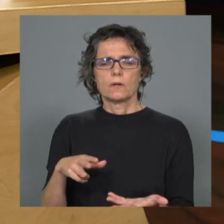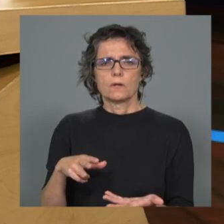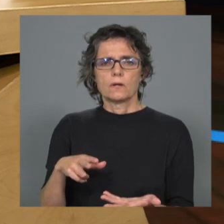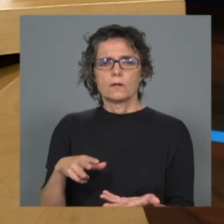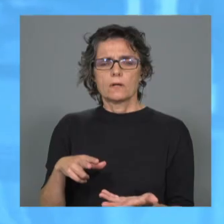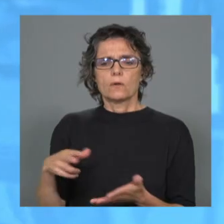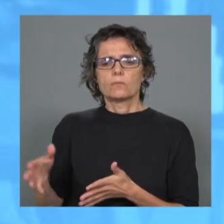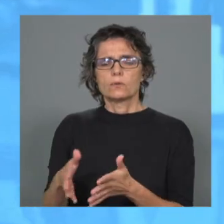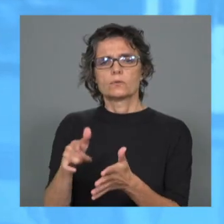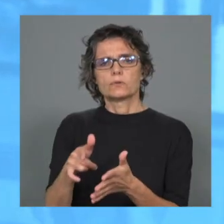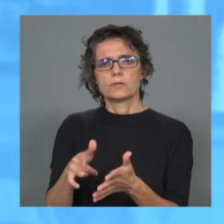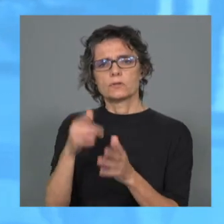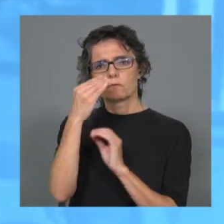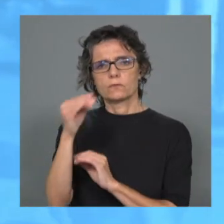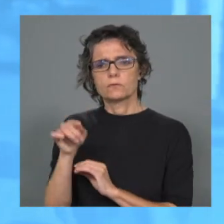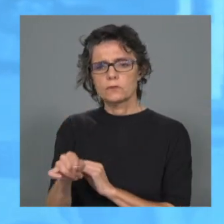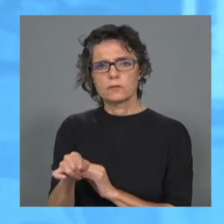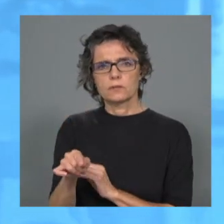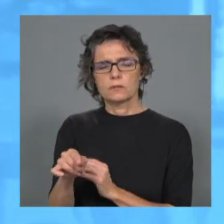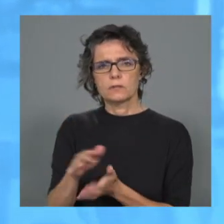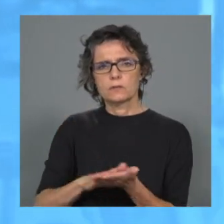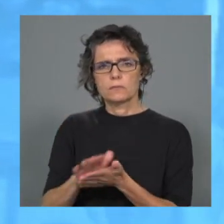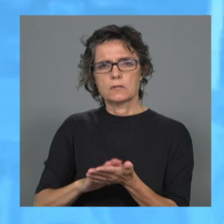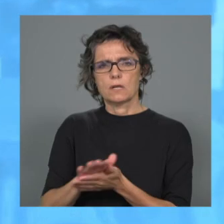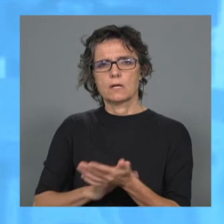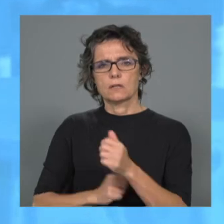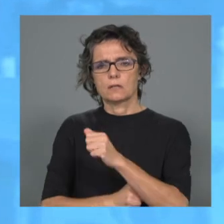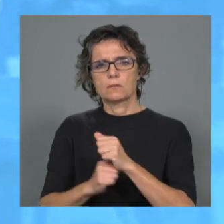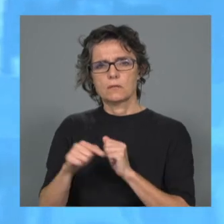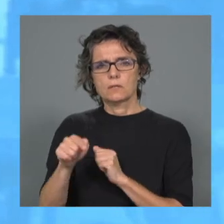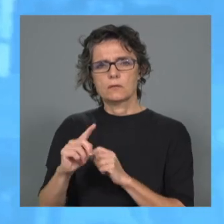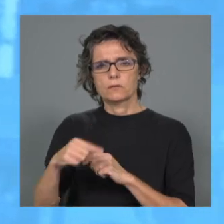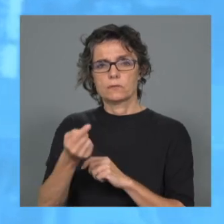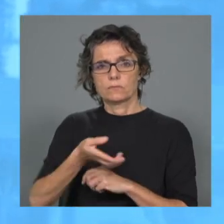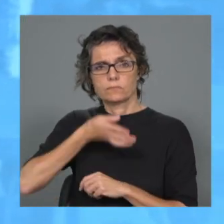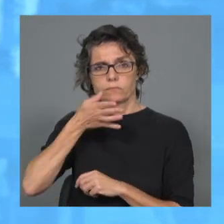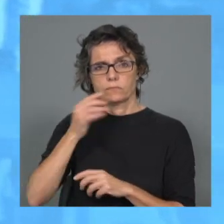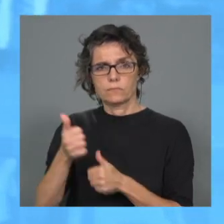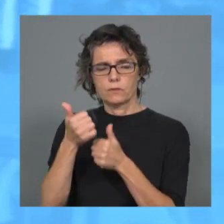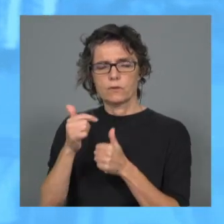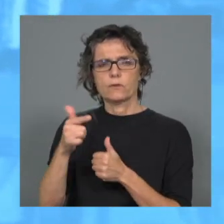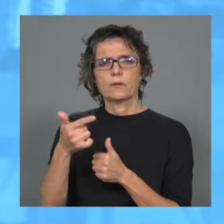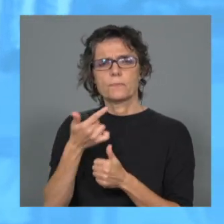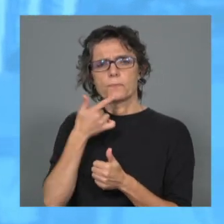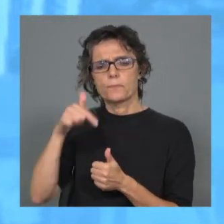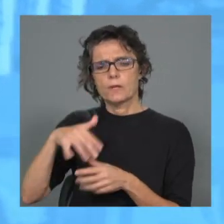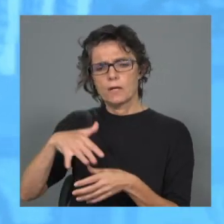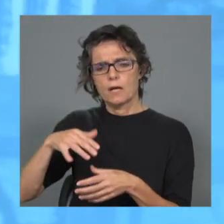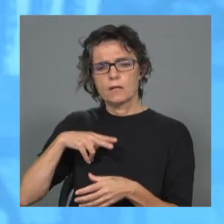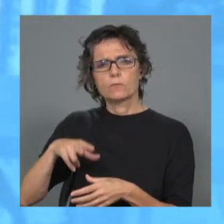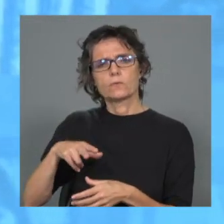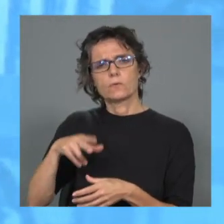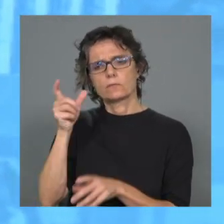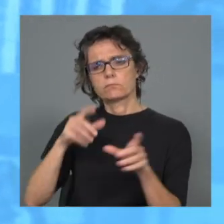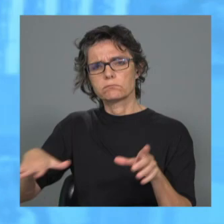este percurso e esta formação assente em pilares que já vamos apresentar, mas percebendo que Portugal tinha um contexto e uma